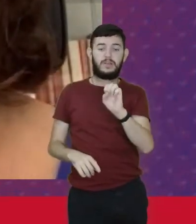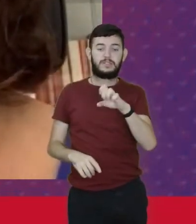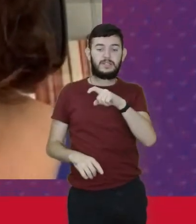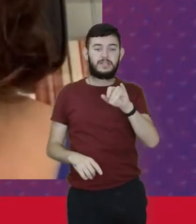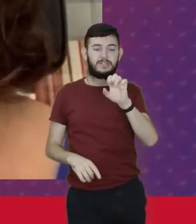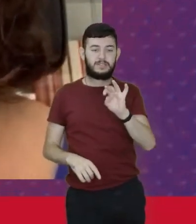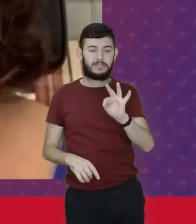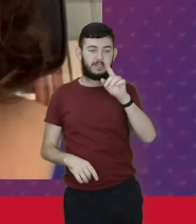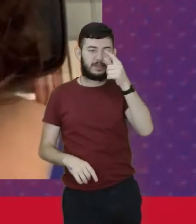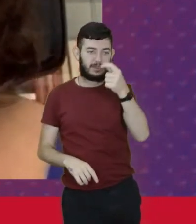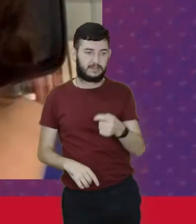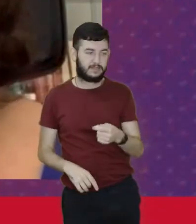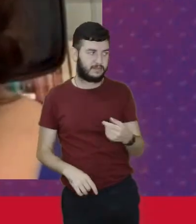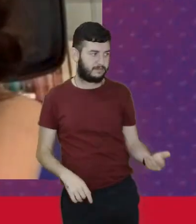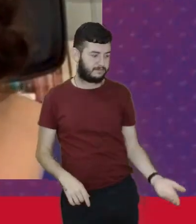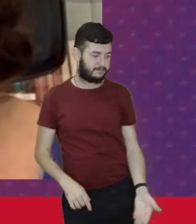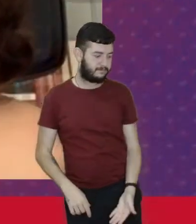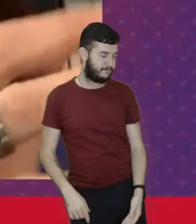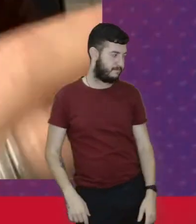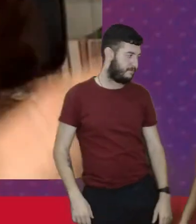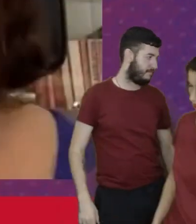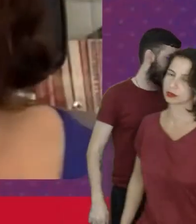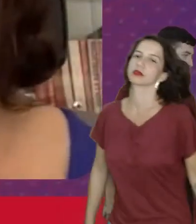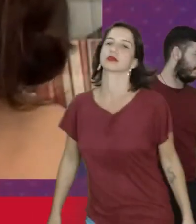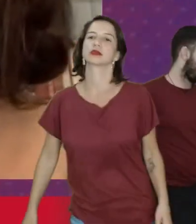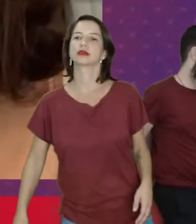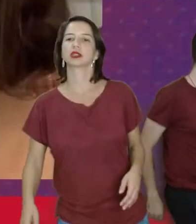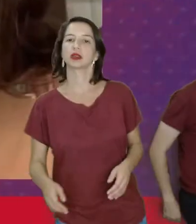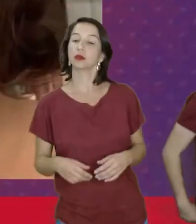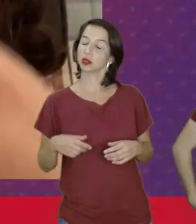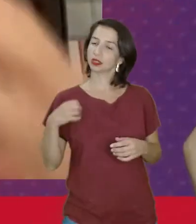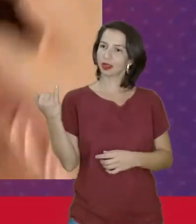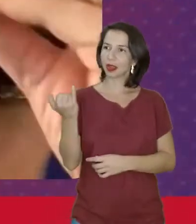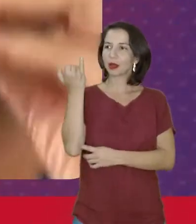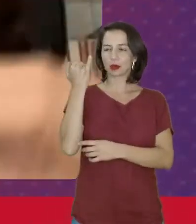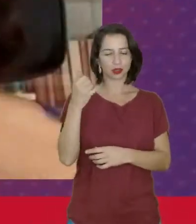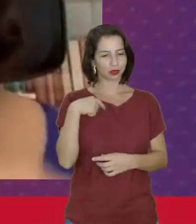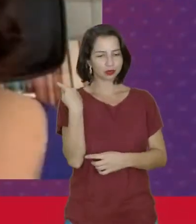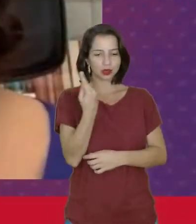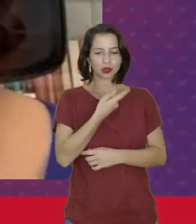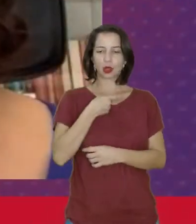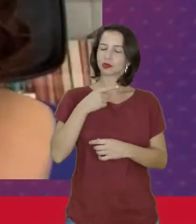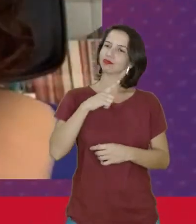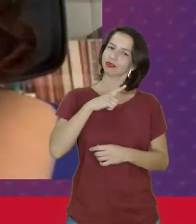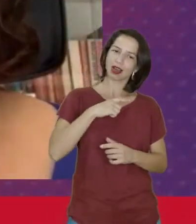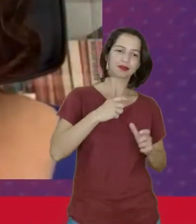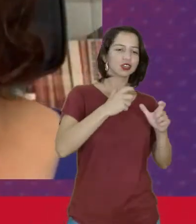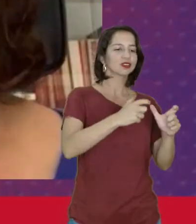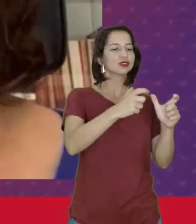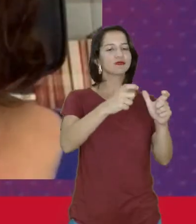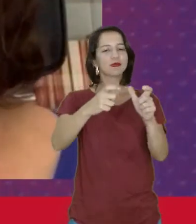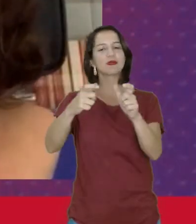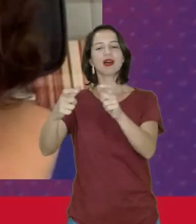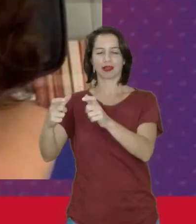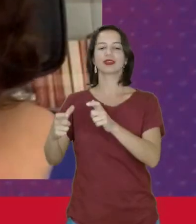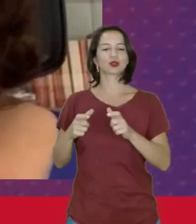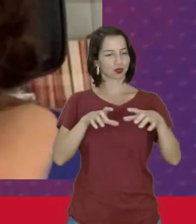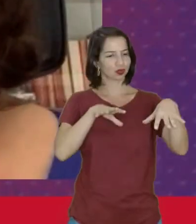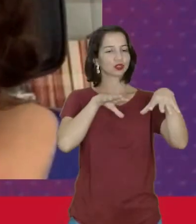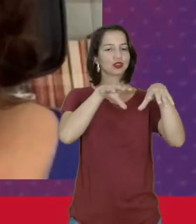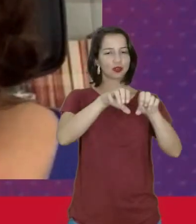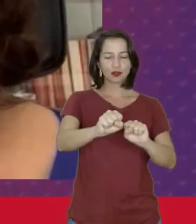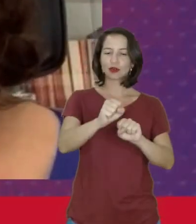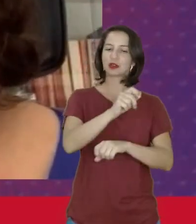nós tenhamos espaços de formação dos professores, oficinas de troca e produção de